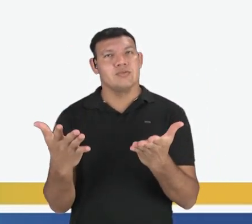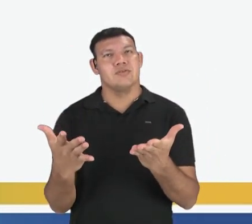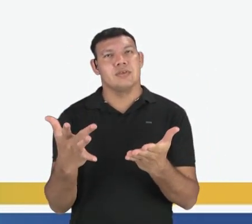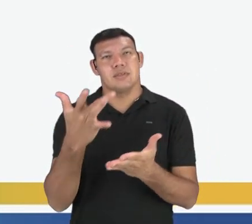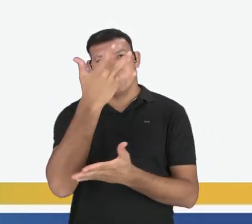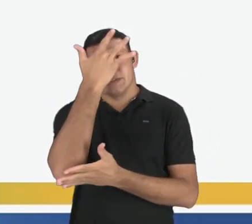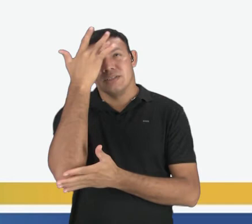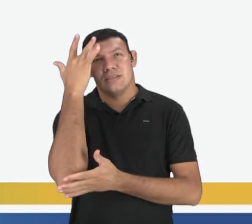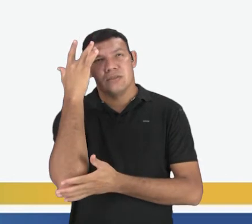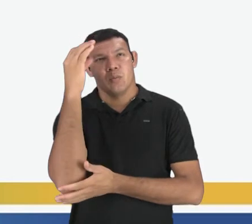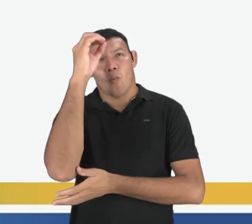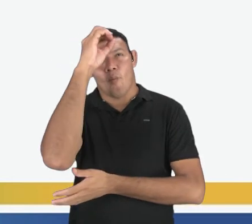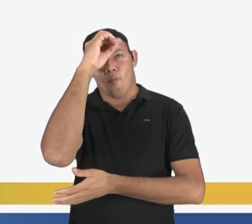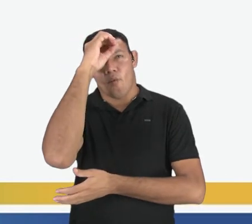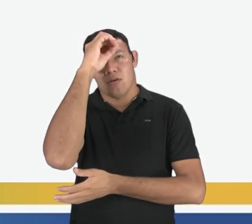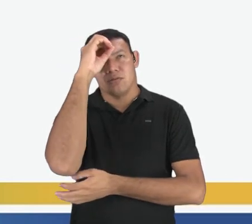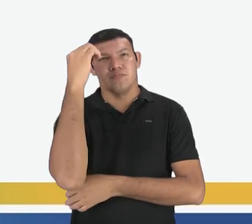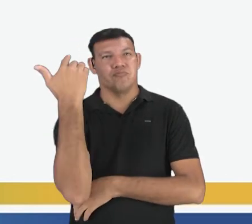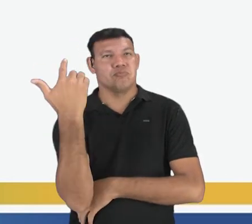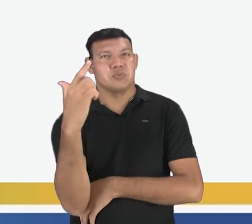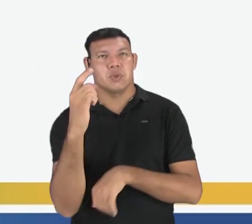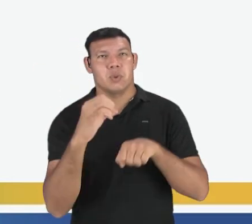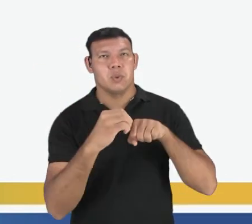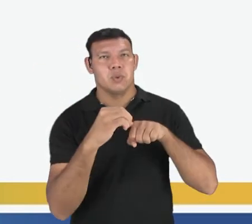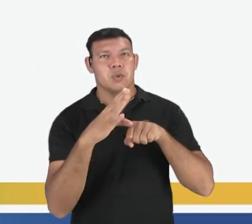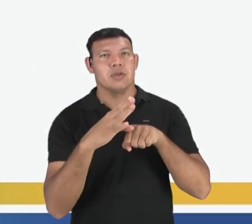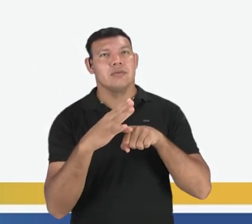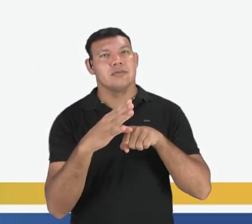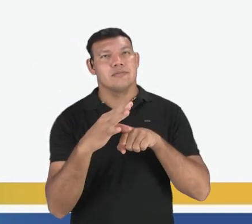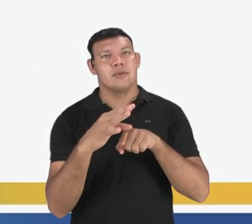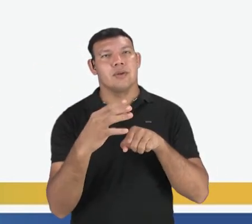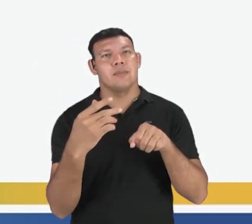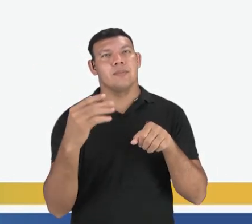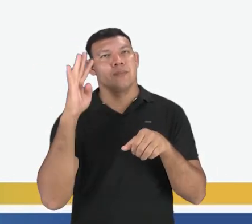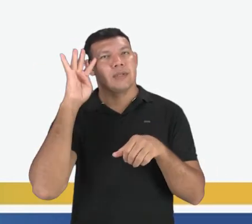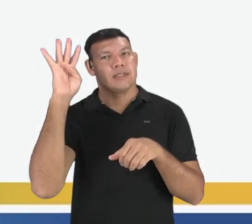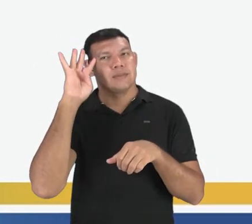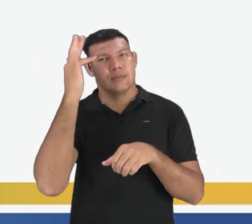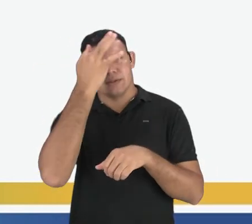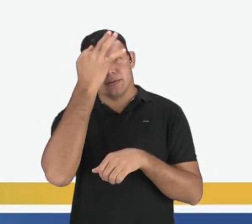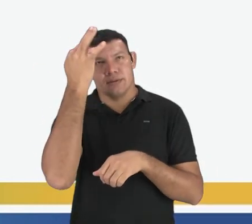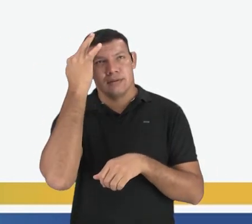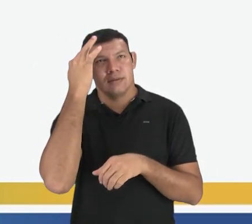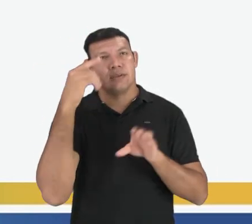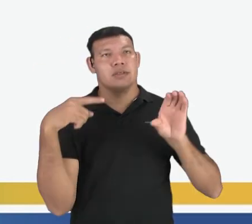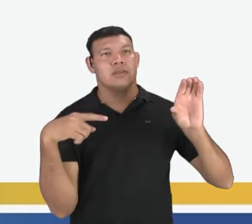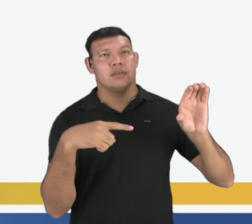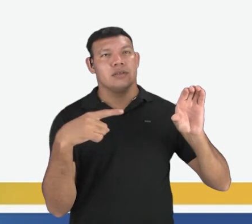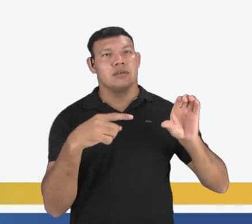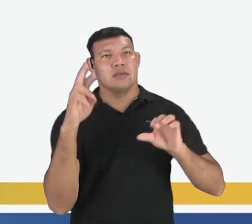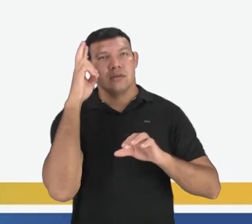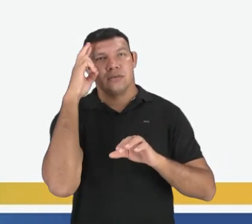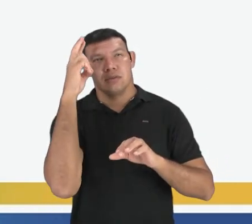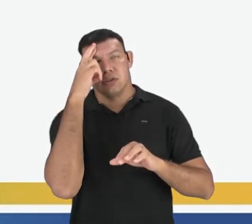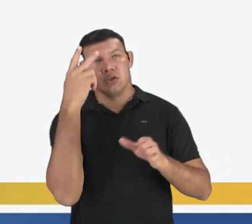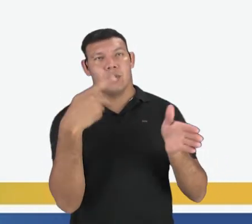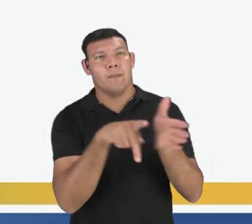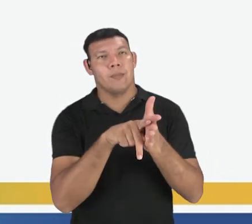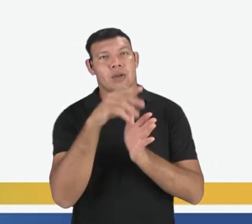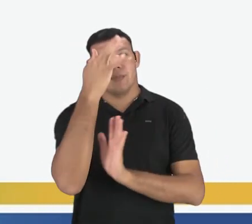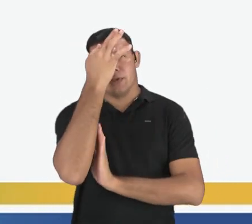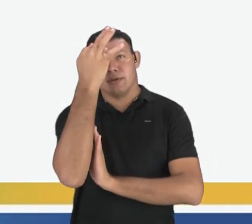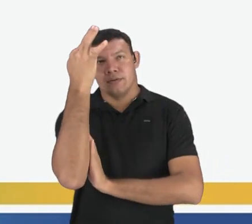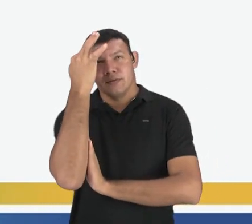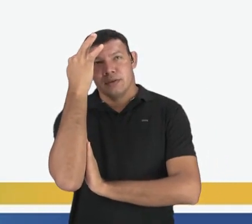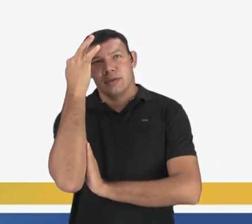qualquer conhecimento do pensamento filosófico. C. A história da filosofia precisa ser